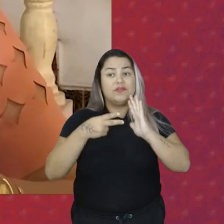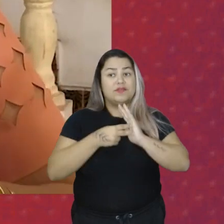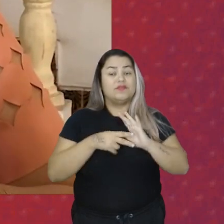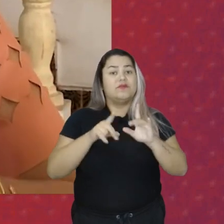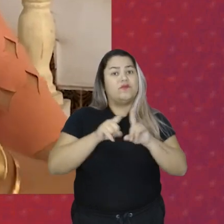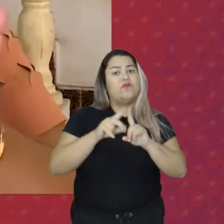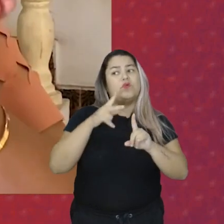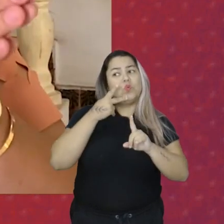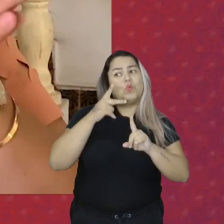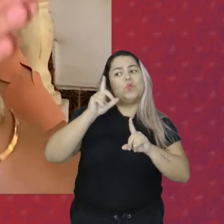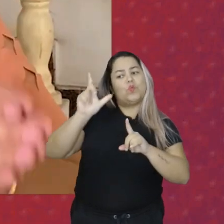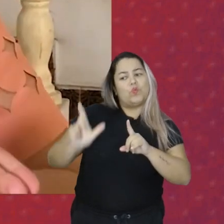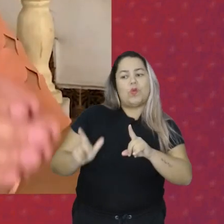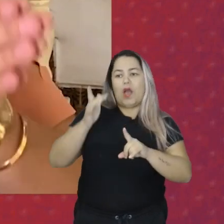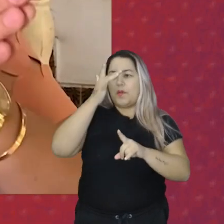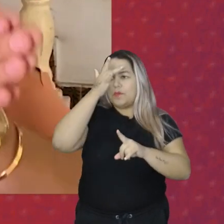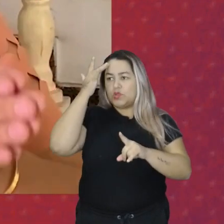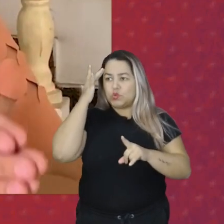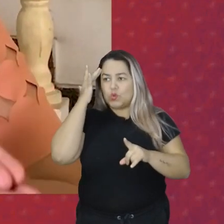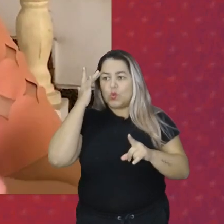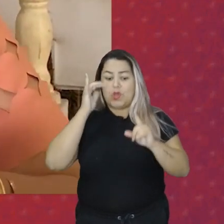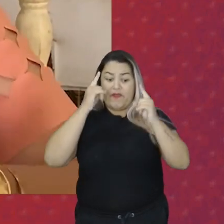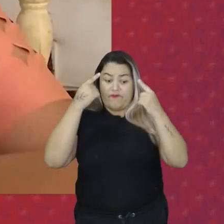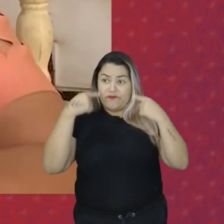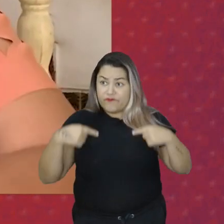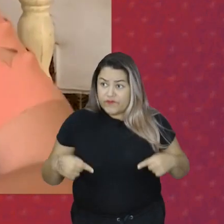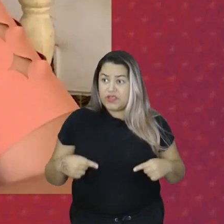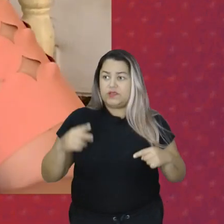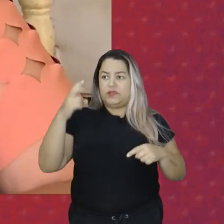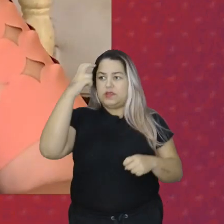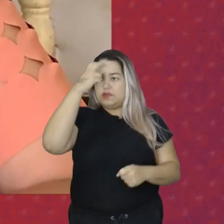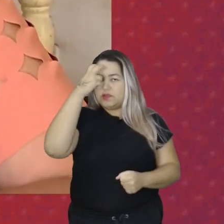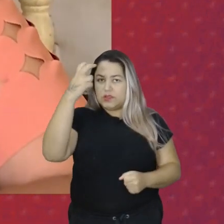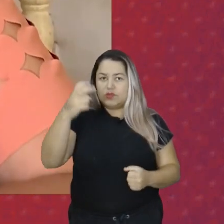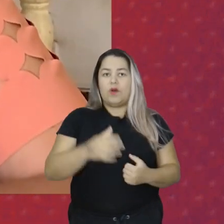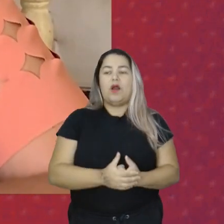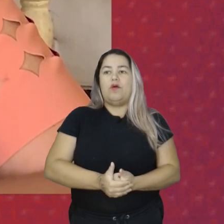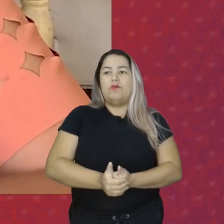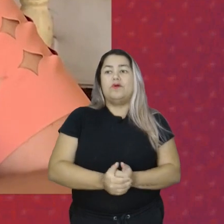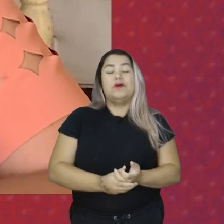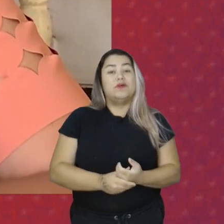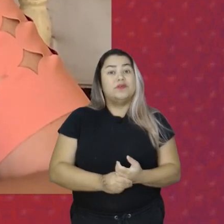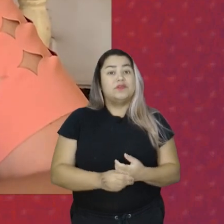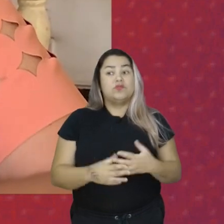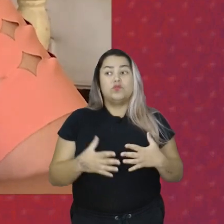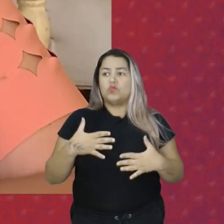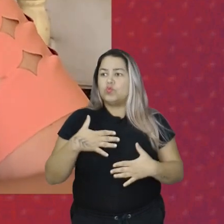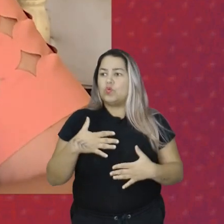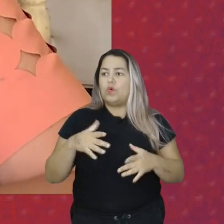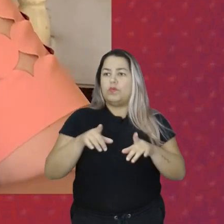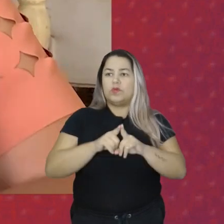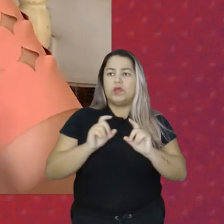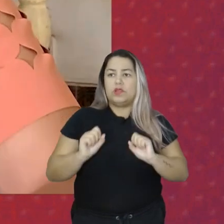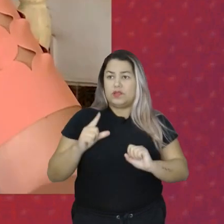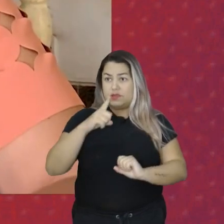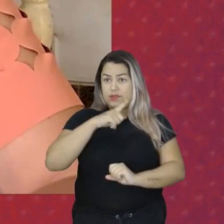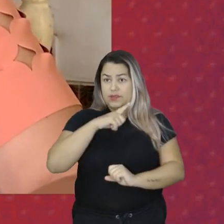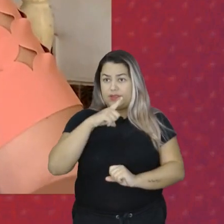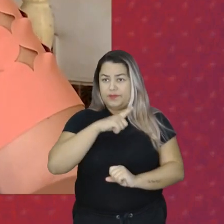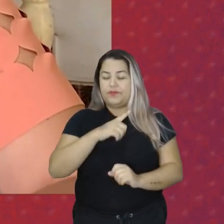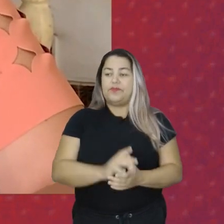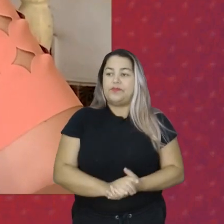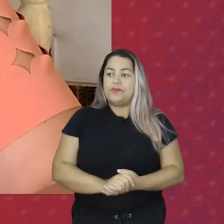uma pessoa pela condição física, intelectual, sensorial que ela possui.